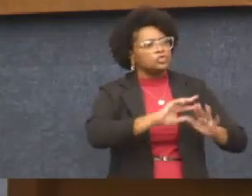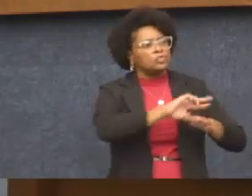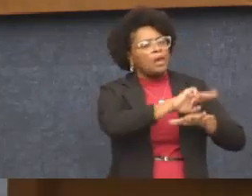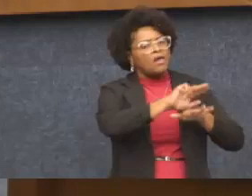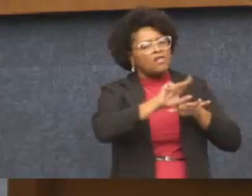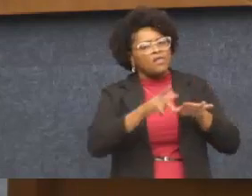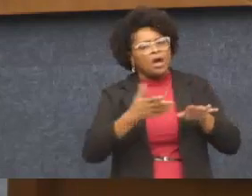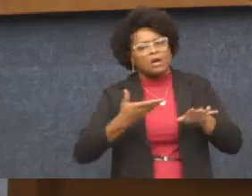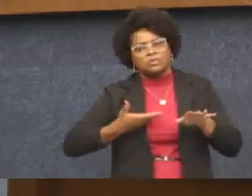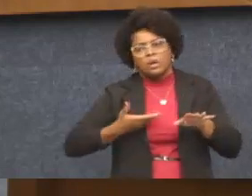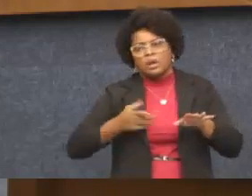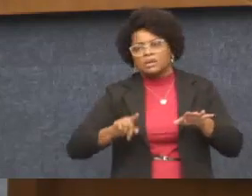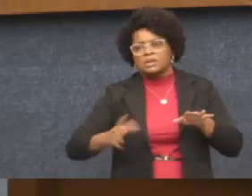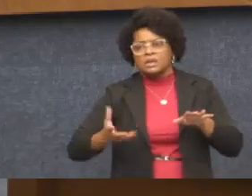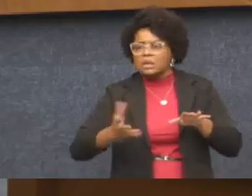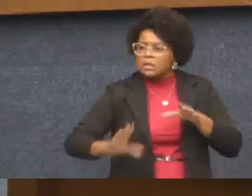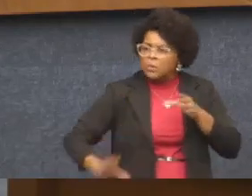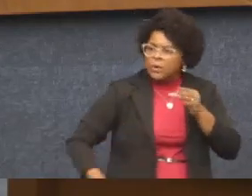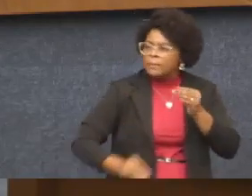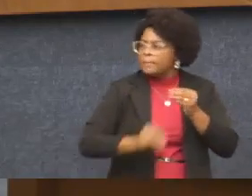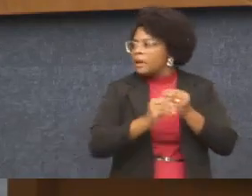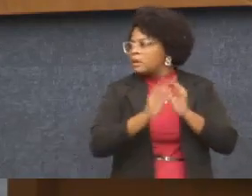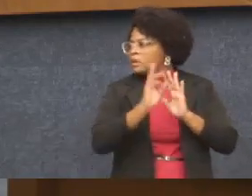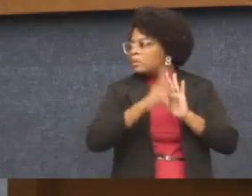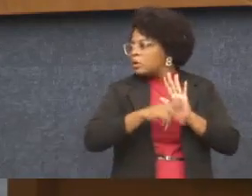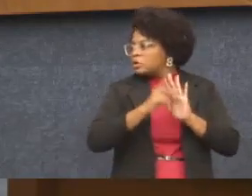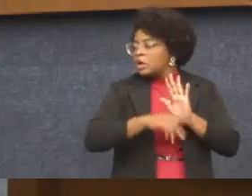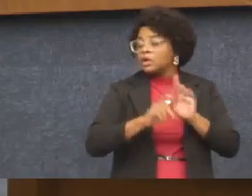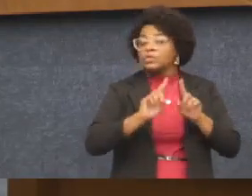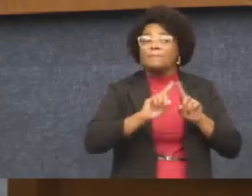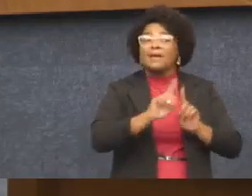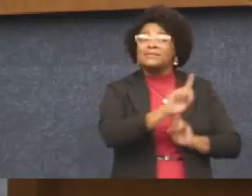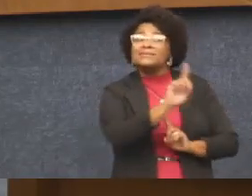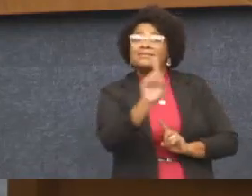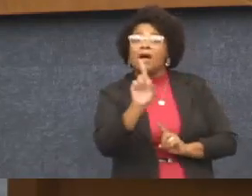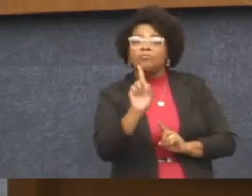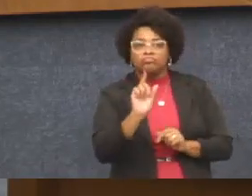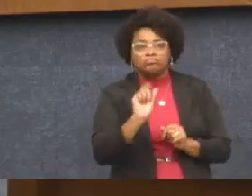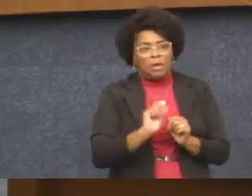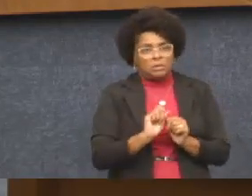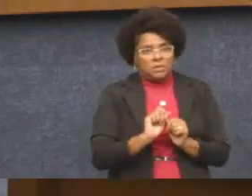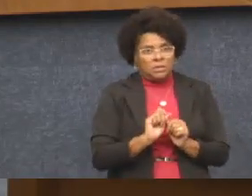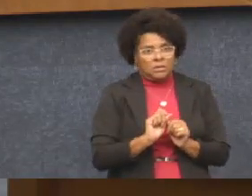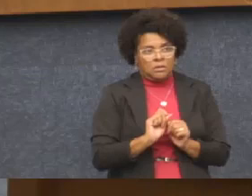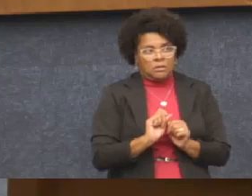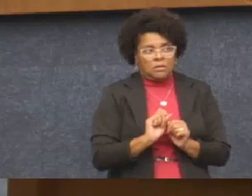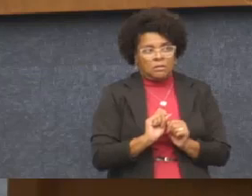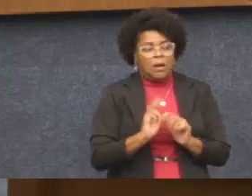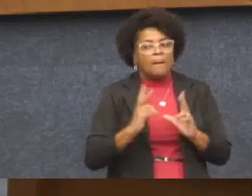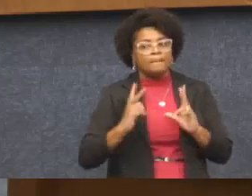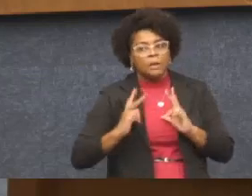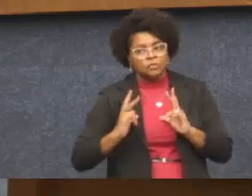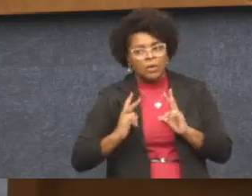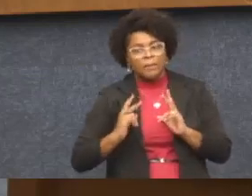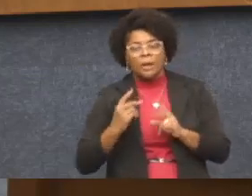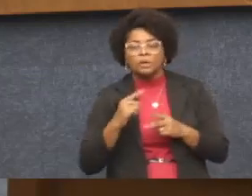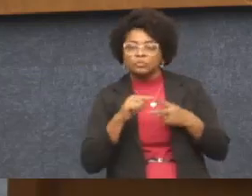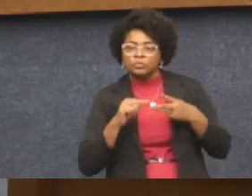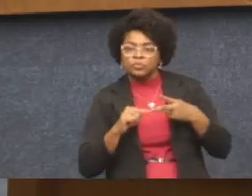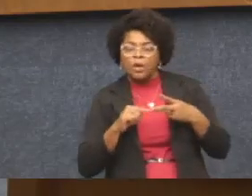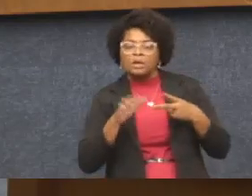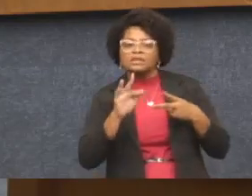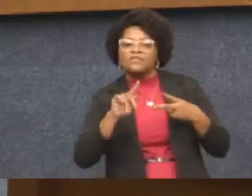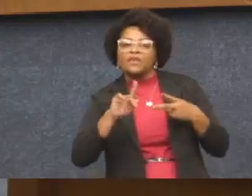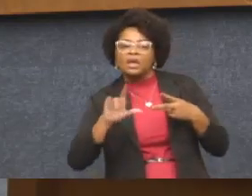colegas que queriam fazer algumas emendas ao projeto não o fizessem, particularmente o vereador Fernando Luiz e a vereadora Loide Gonçalves,